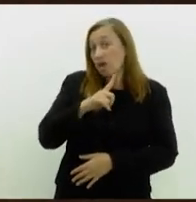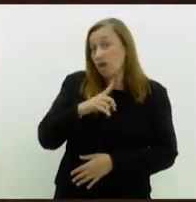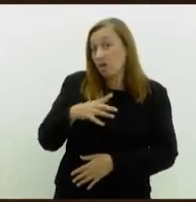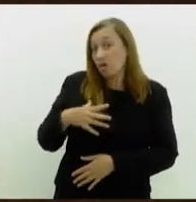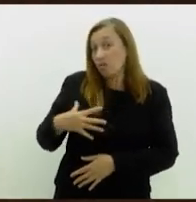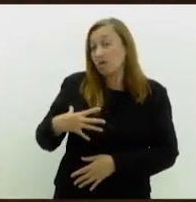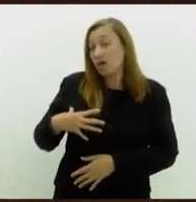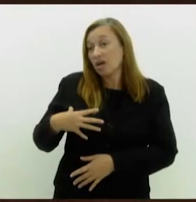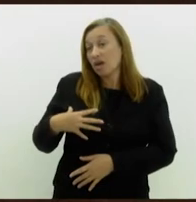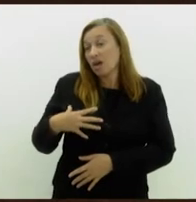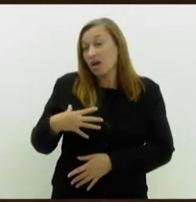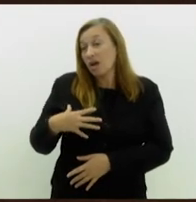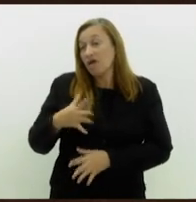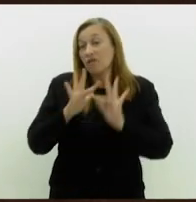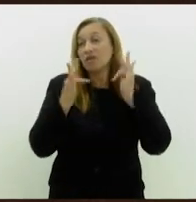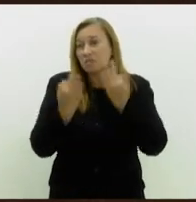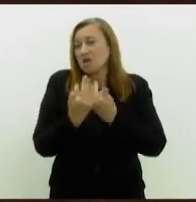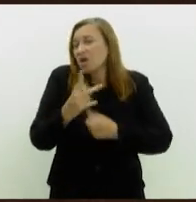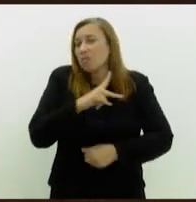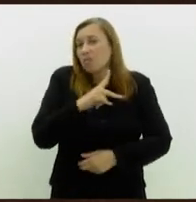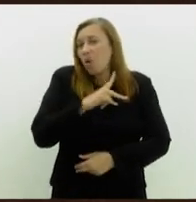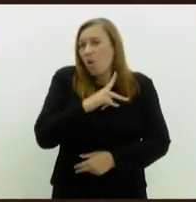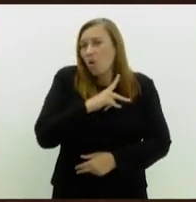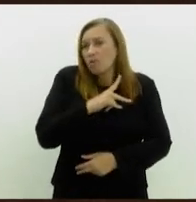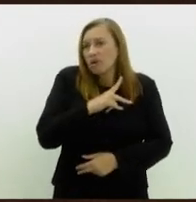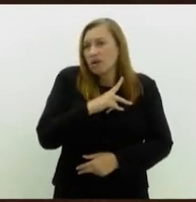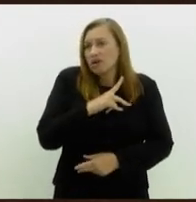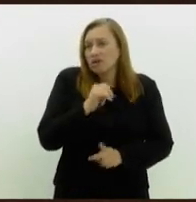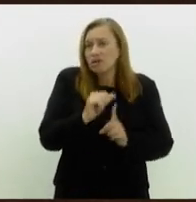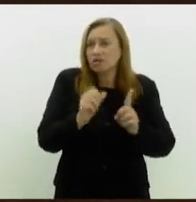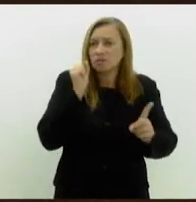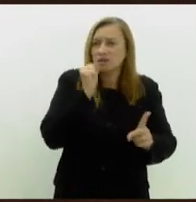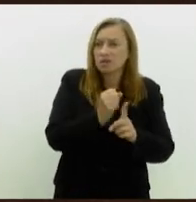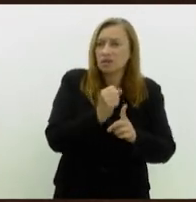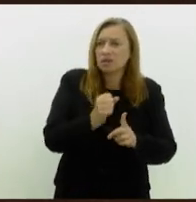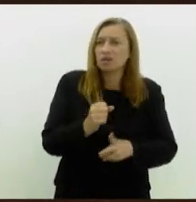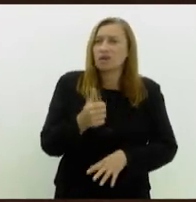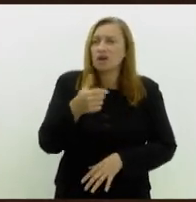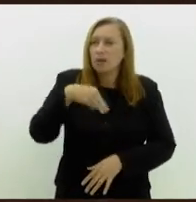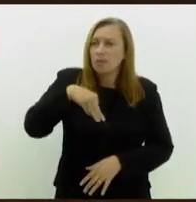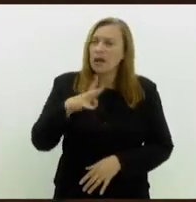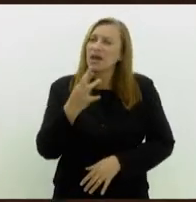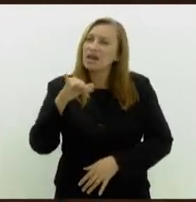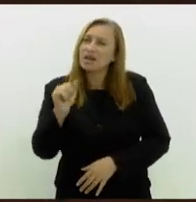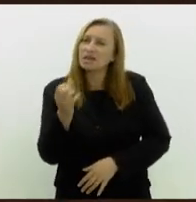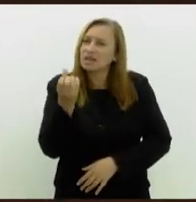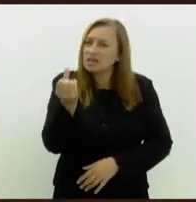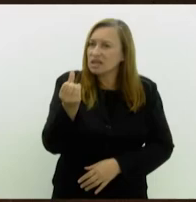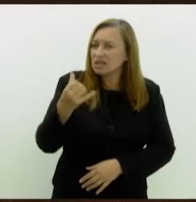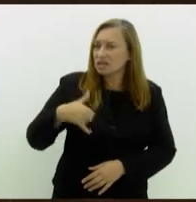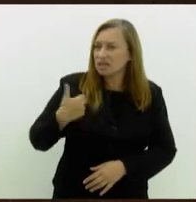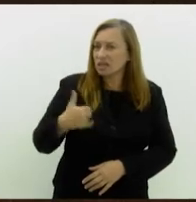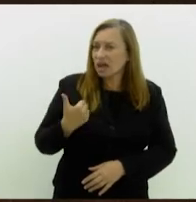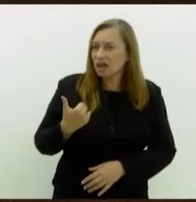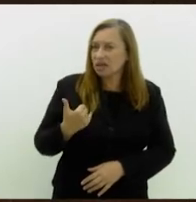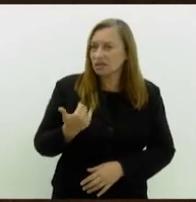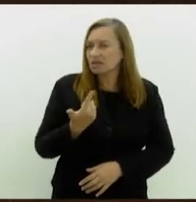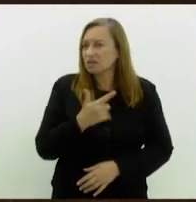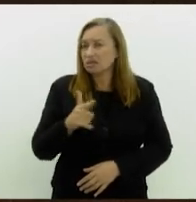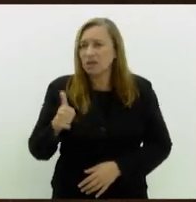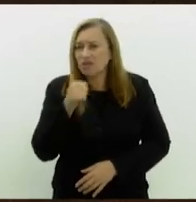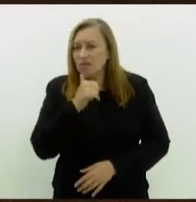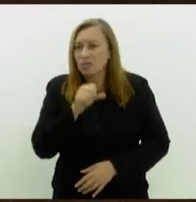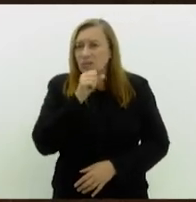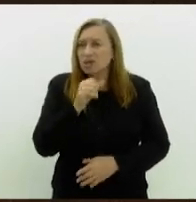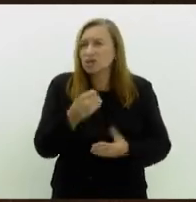feminicídio onde a gente ficou com a Mariana com 6 meses de idade que ficou órfão então isso destrói famílias